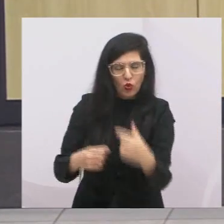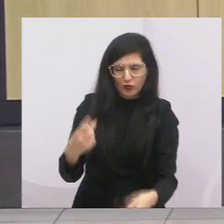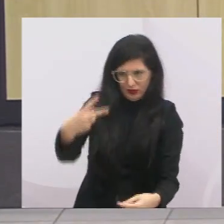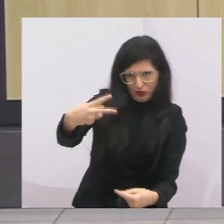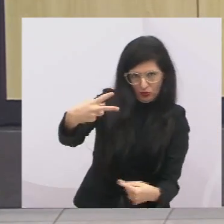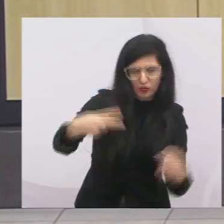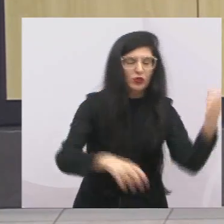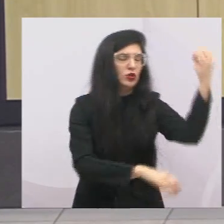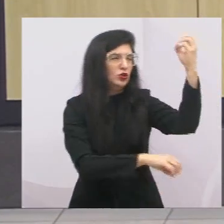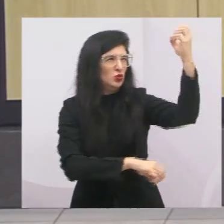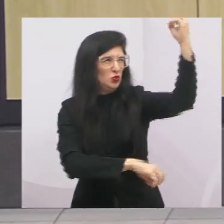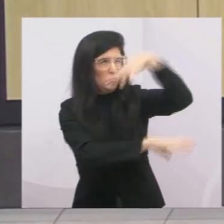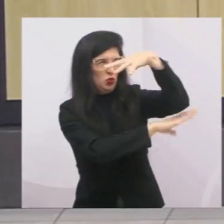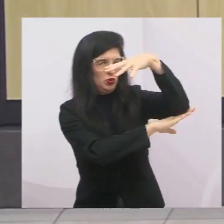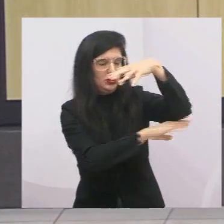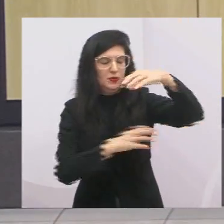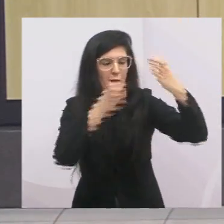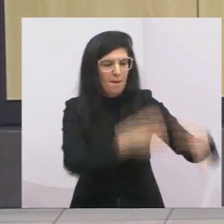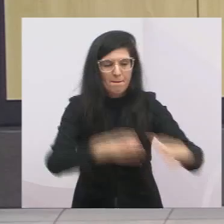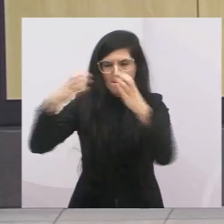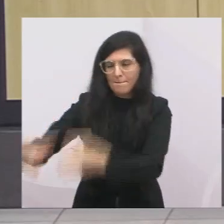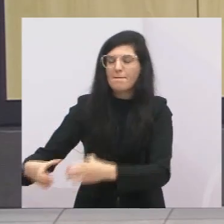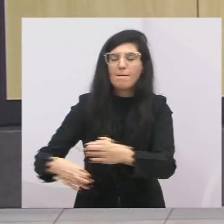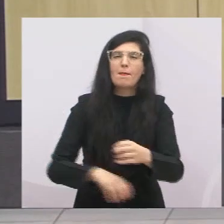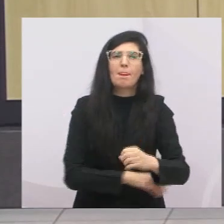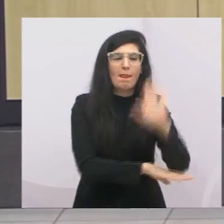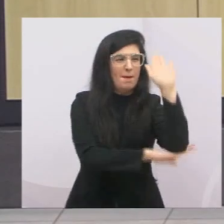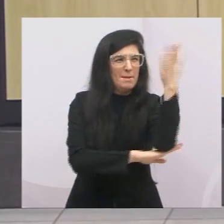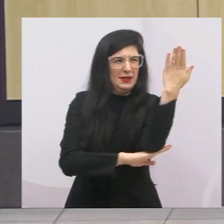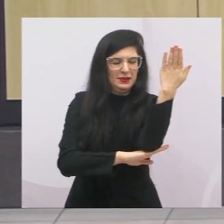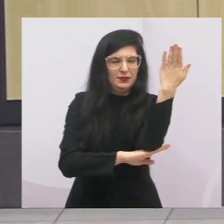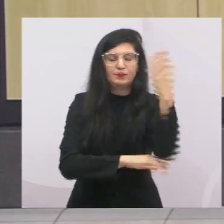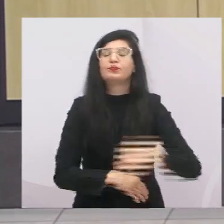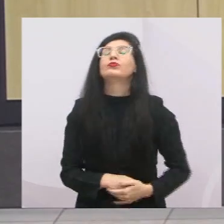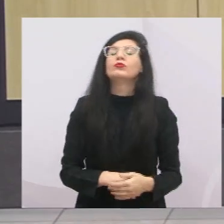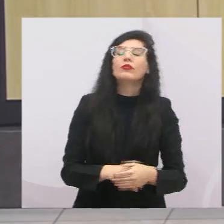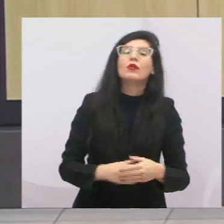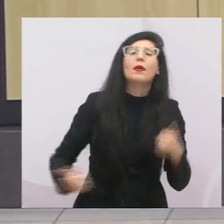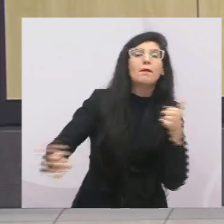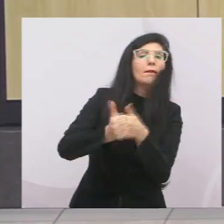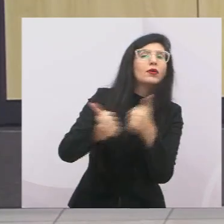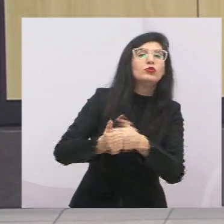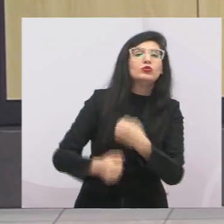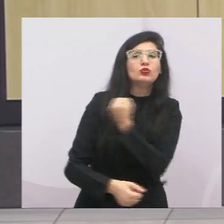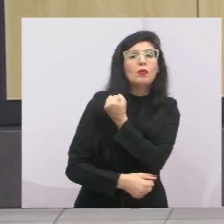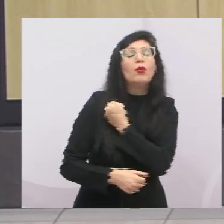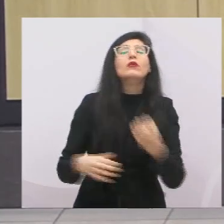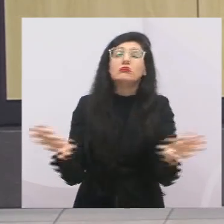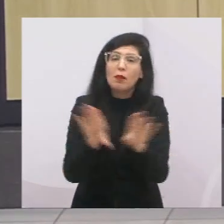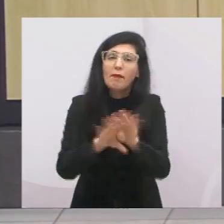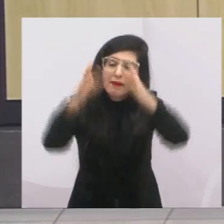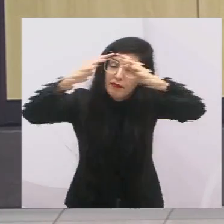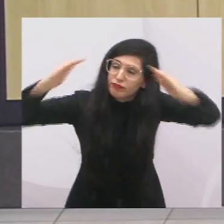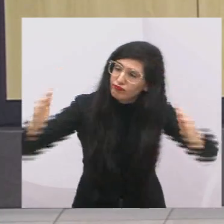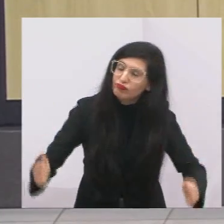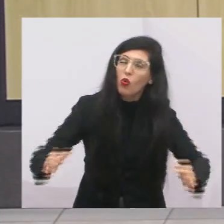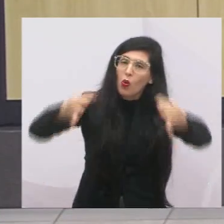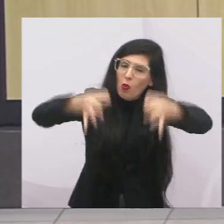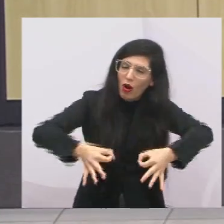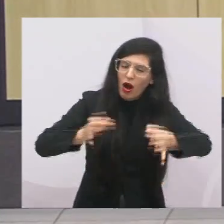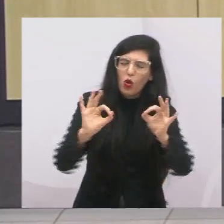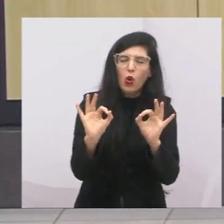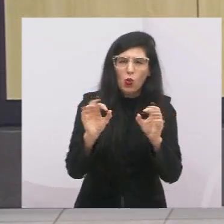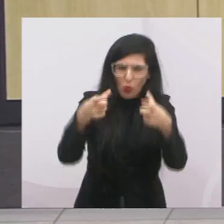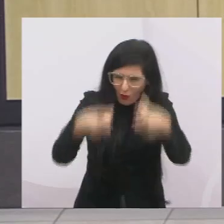queda na estrada do Lambari, ao lado dos números 1487 e 1630, no condomínio Lagoinha, em Jacareí. Autoria,